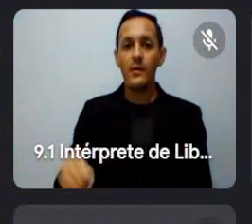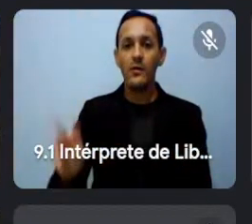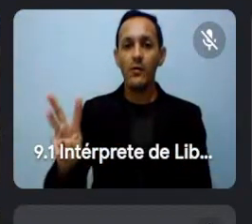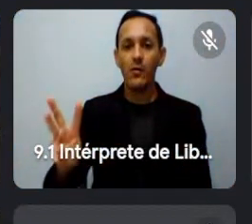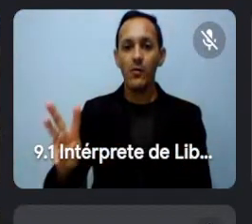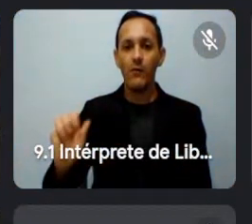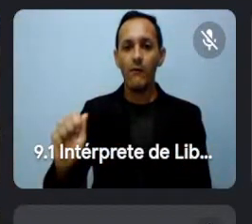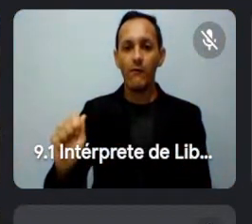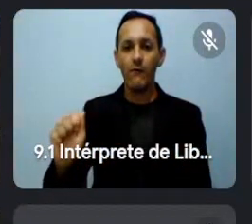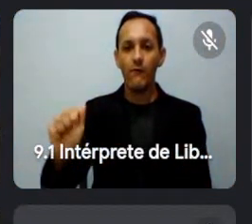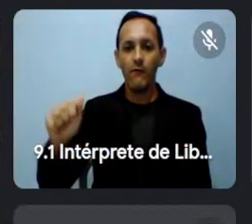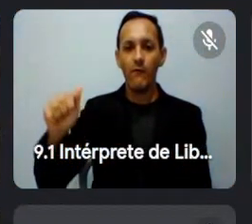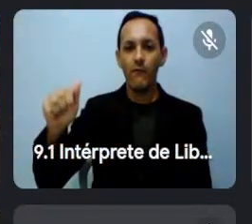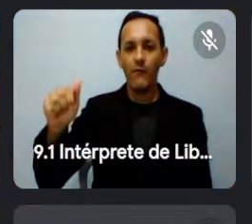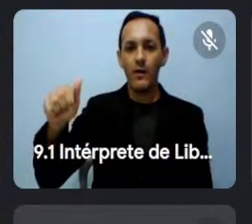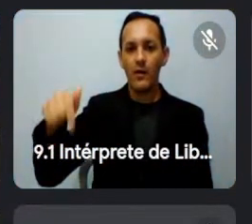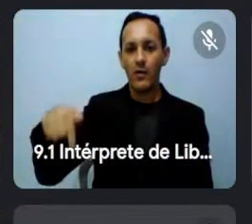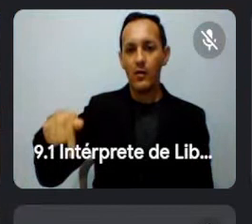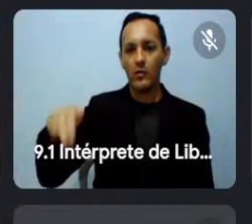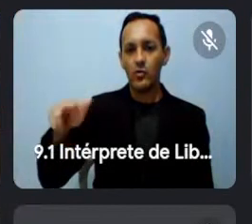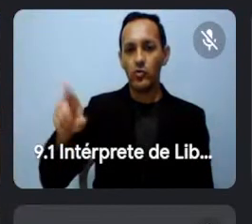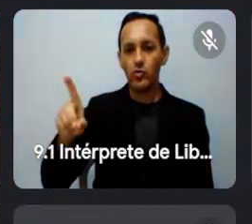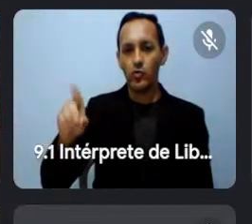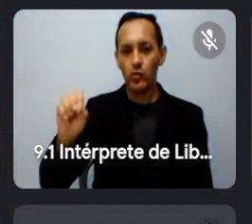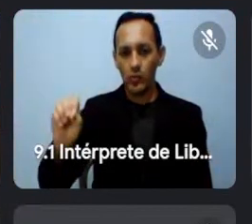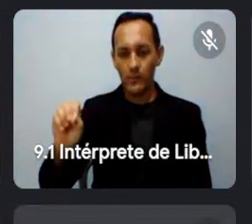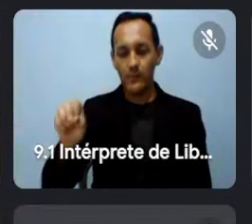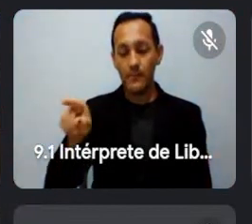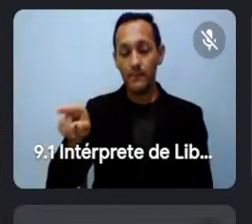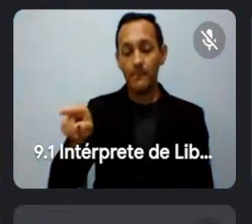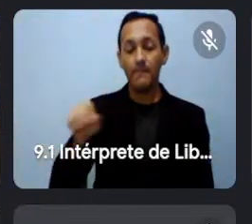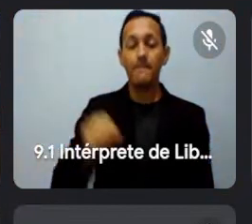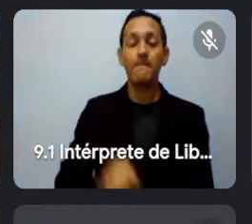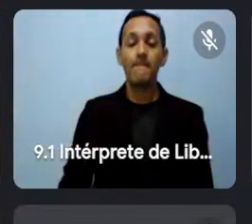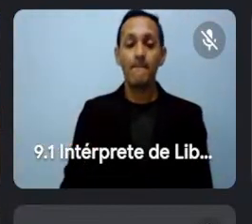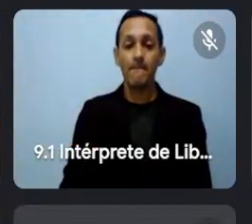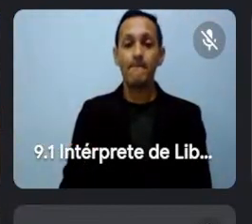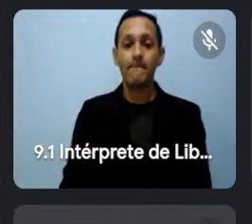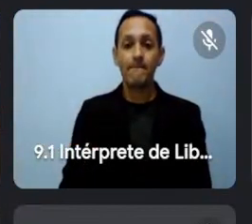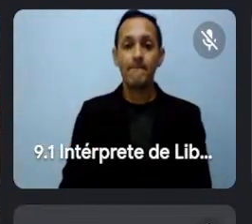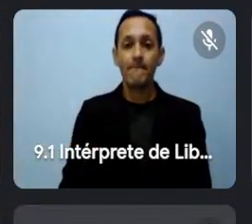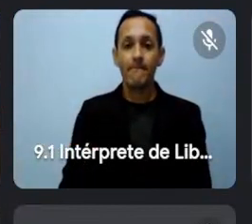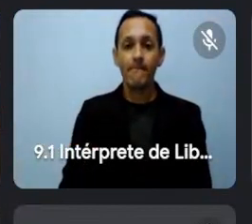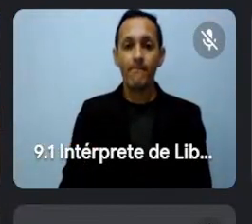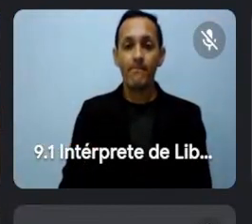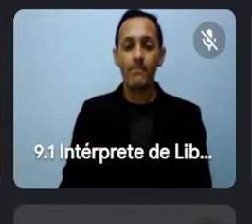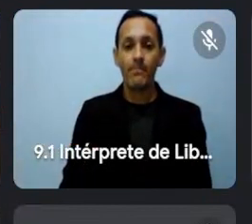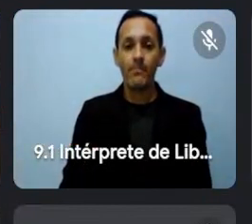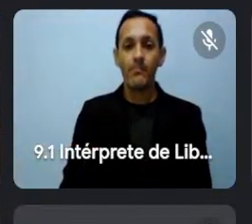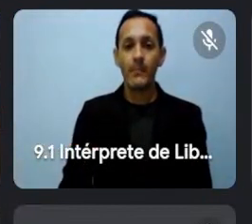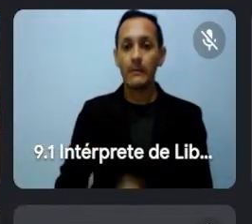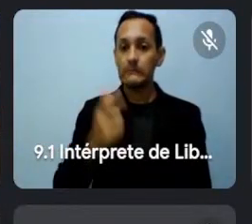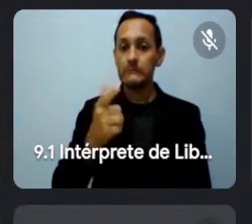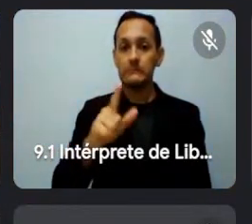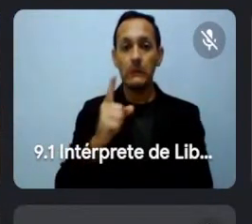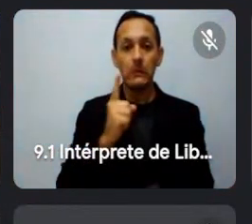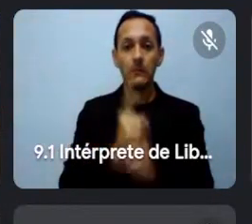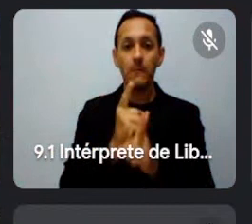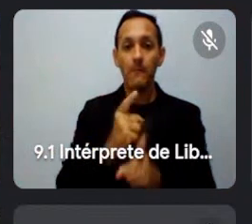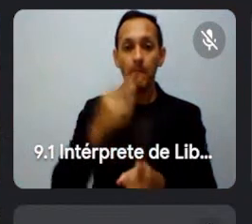né o senhor Wagner Pereira da Silva e não obstante a prova